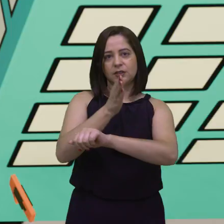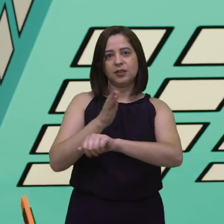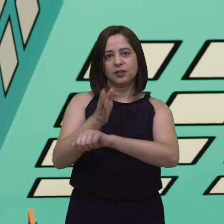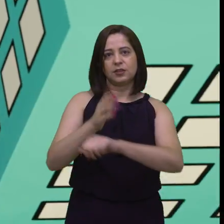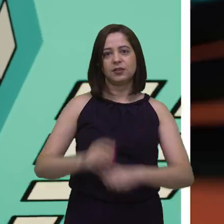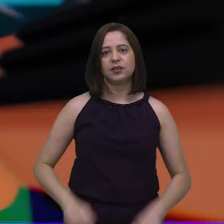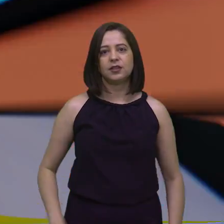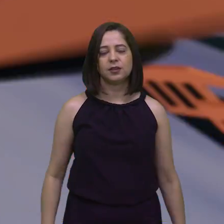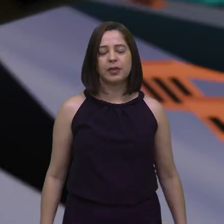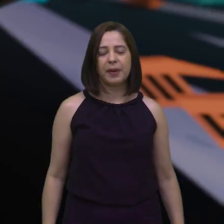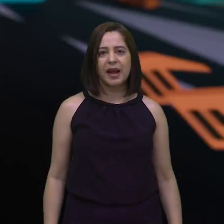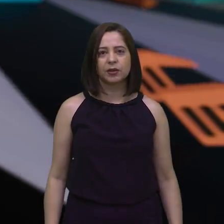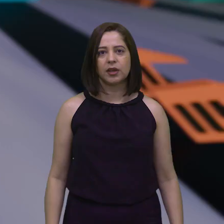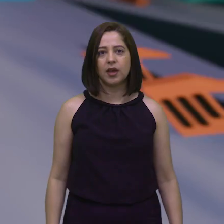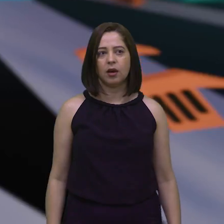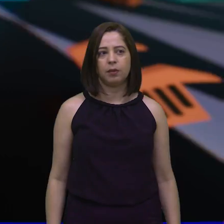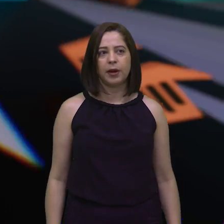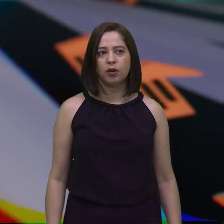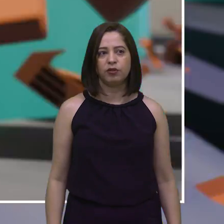Vitor.